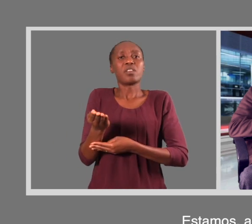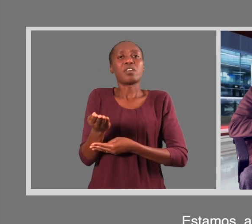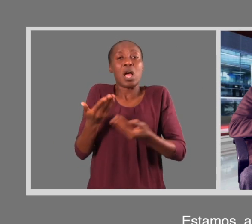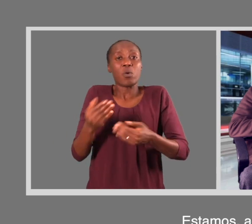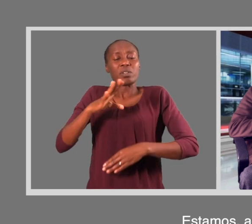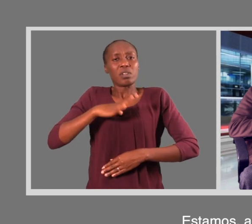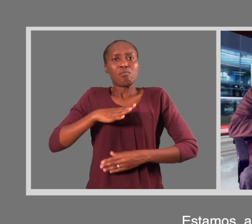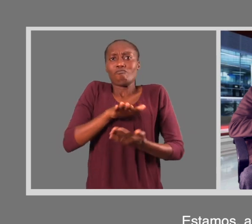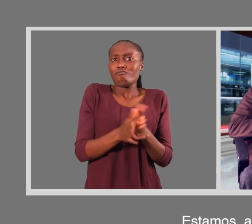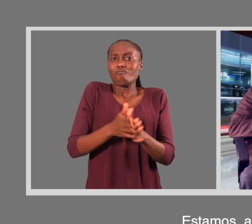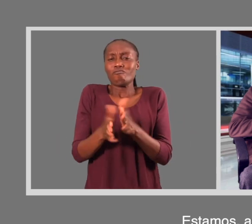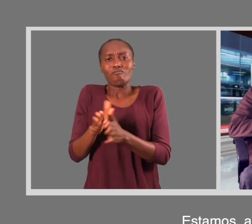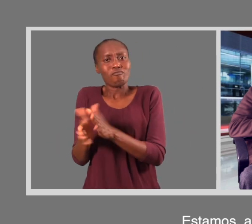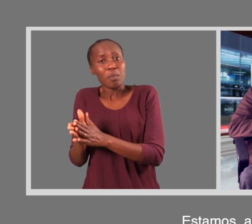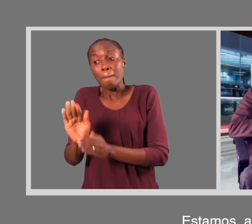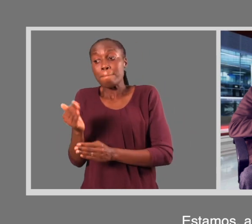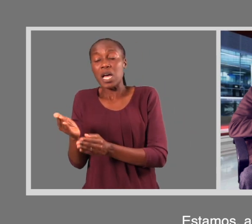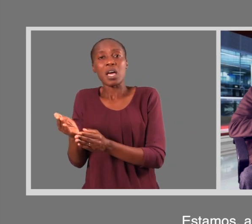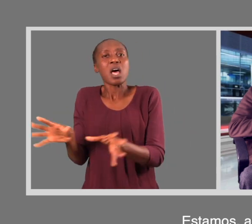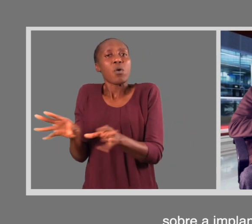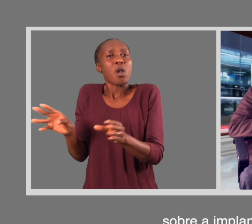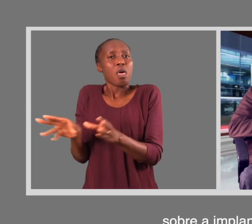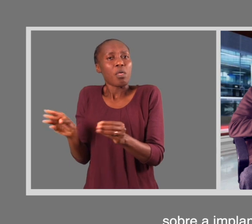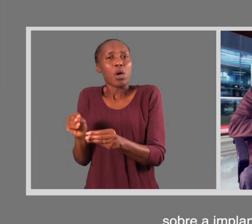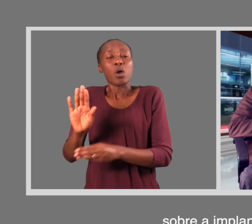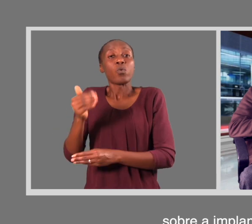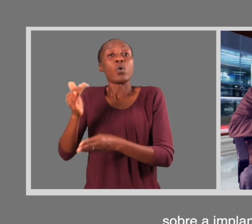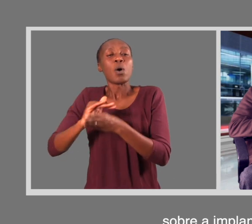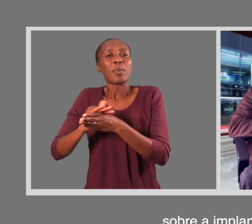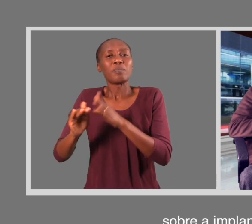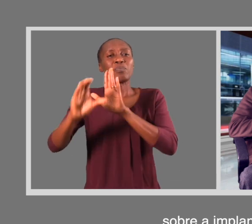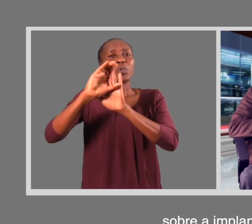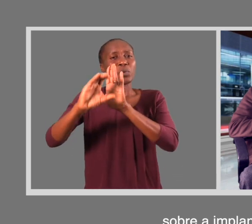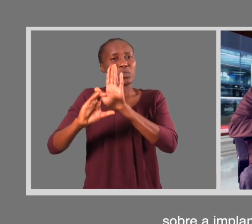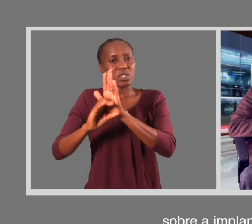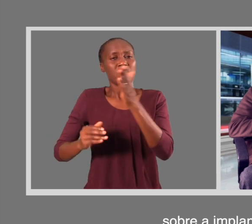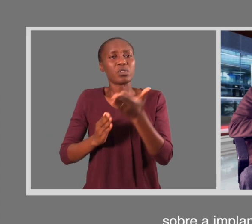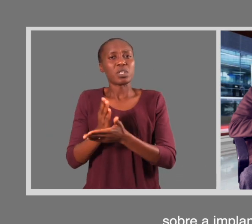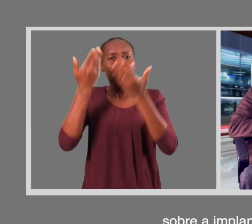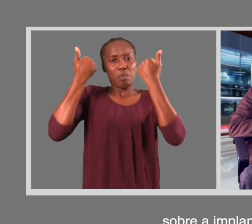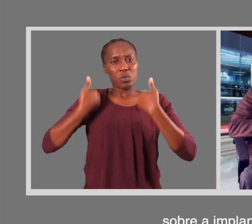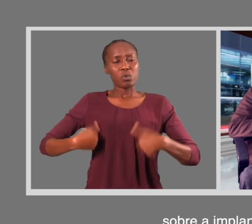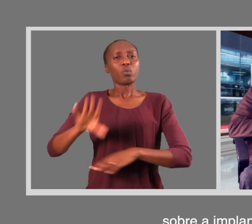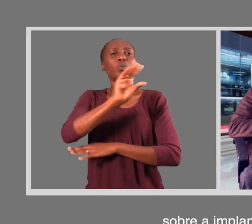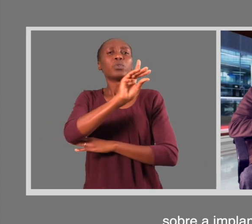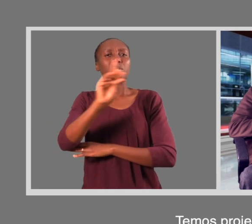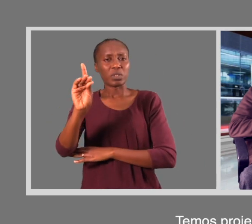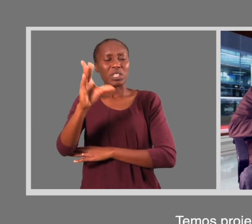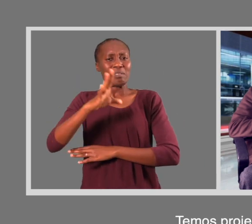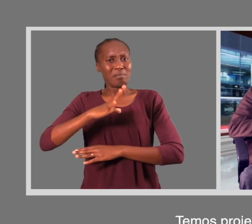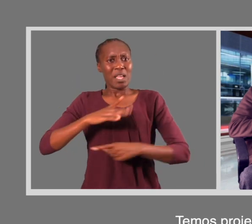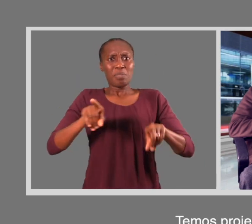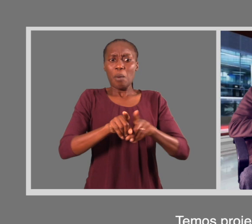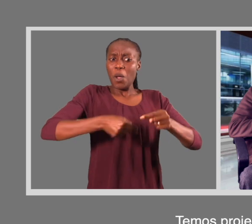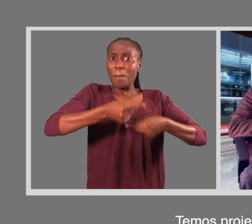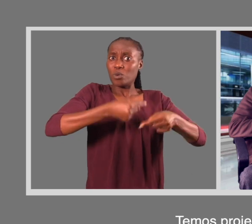processo de elaborar o relatório paralelo, sobre a implementação da convenção dos direitos das pessoas com deficiência, e temos